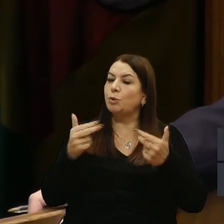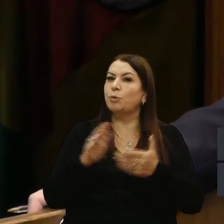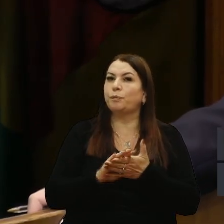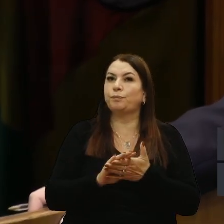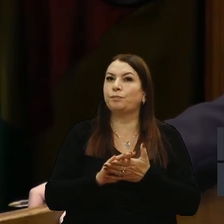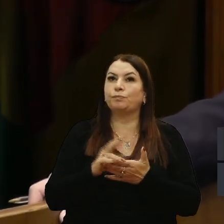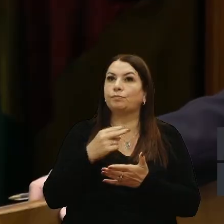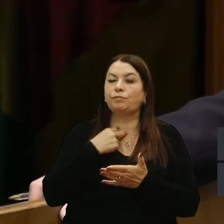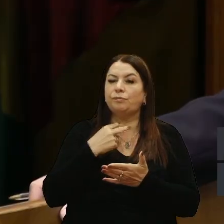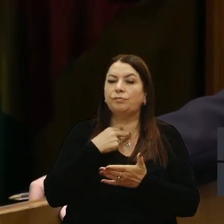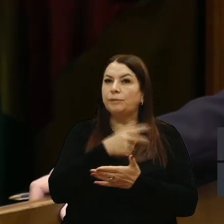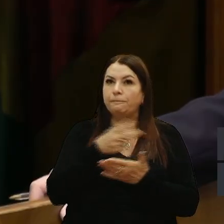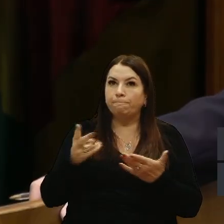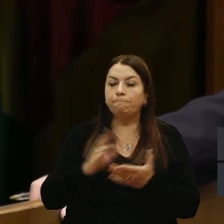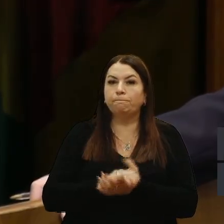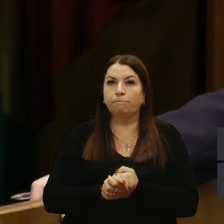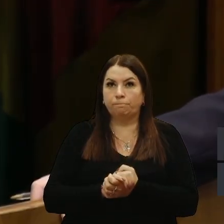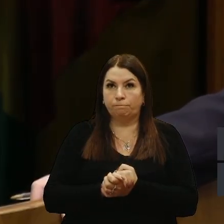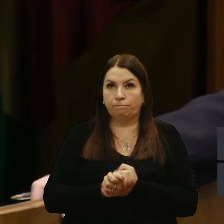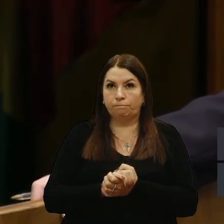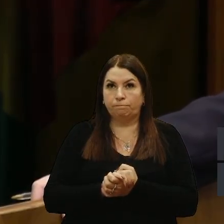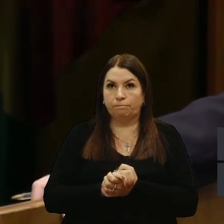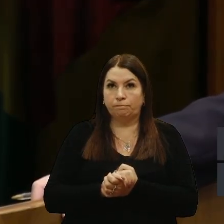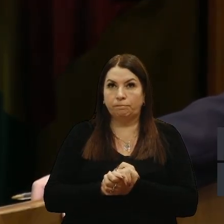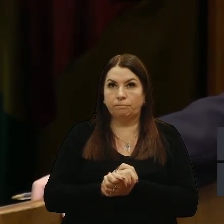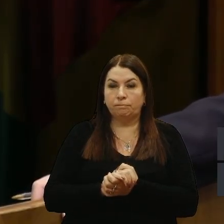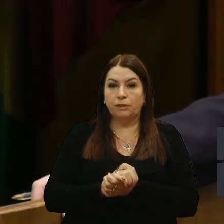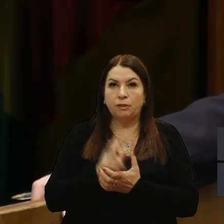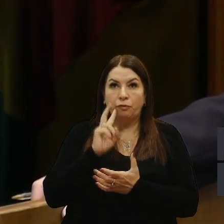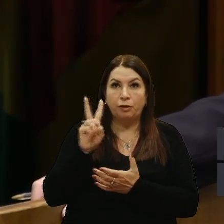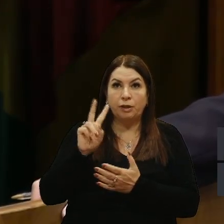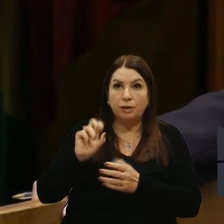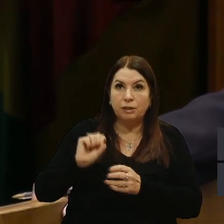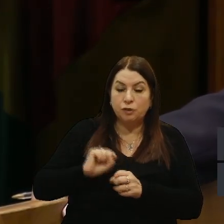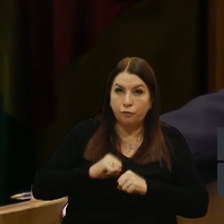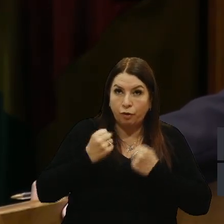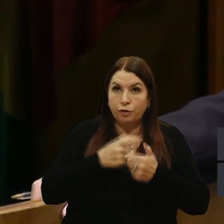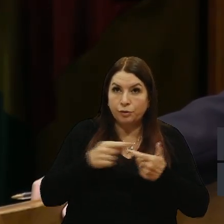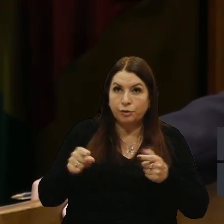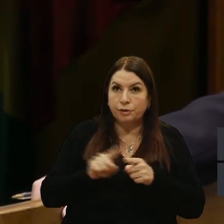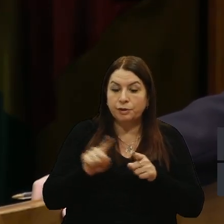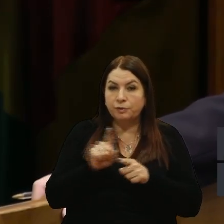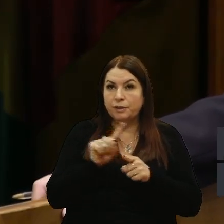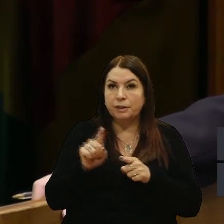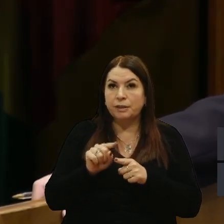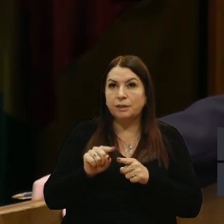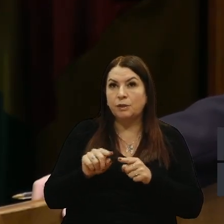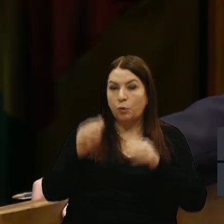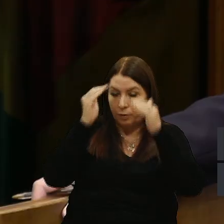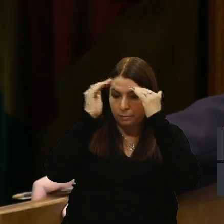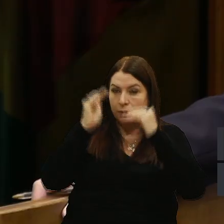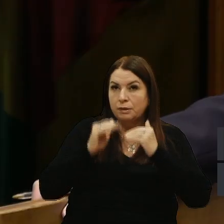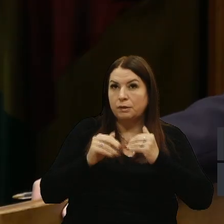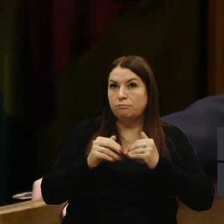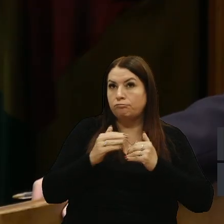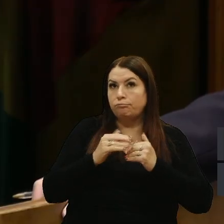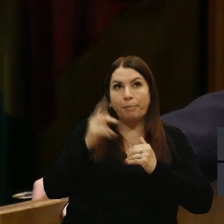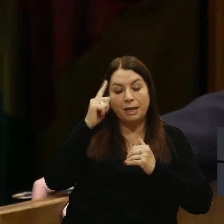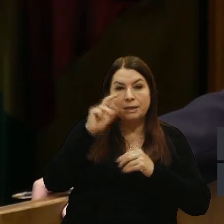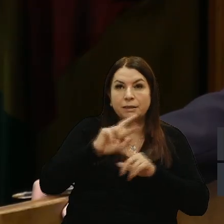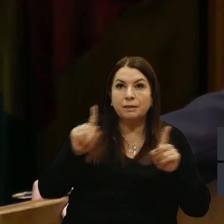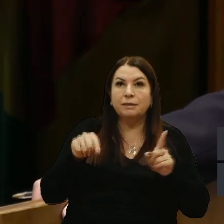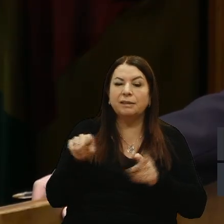não podemos medir esforços e nem sermos, com todo respeito, prepotentes